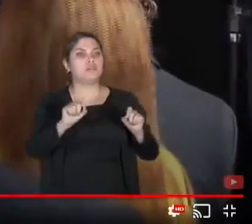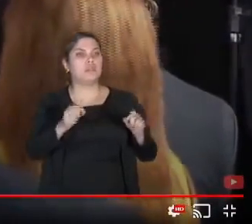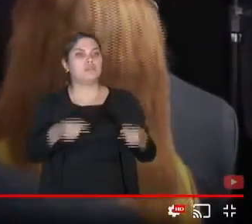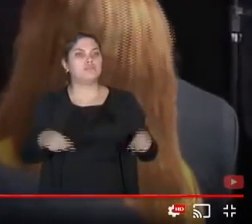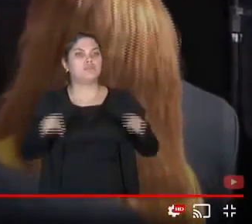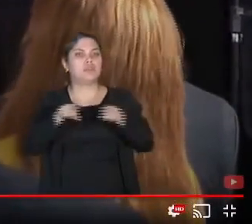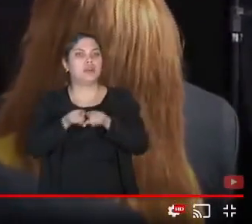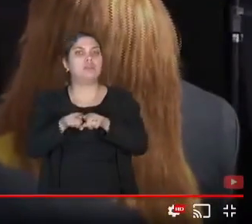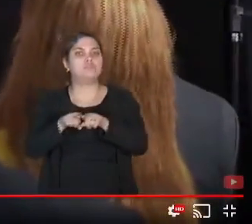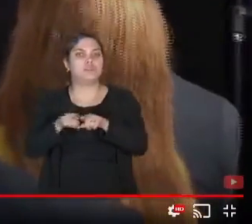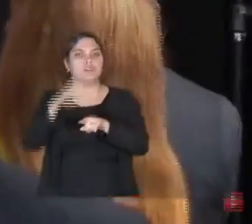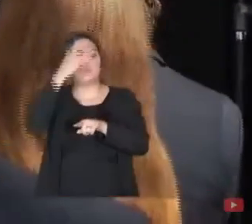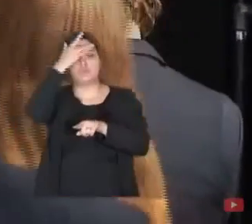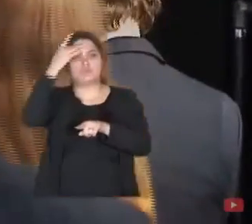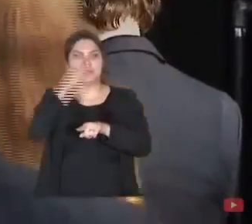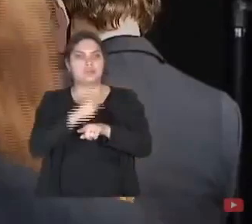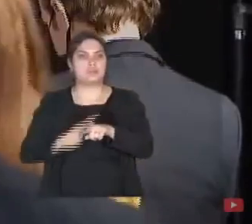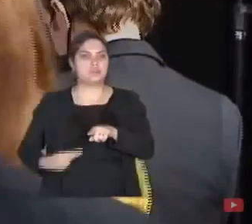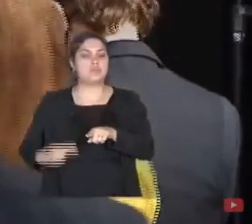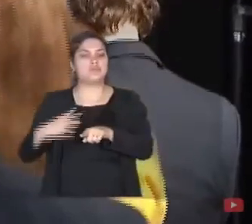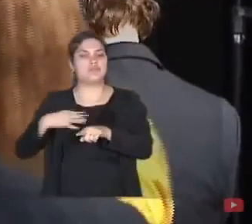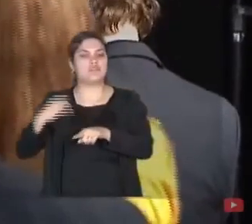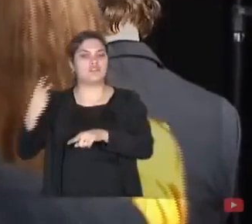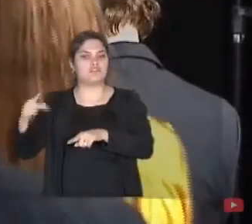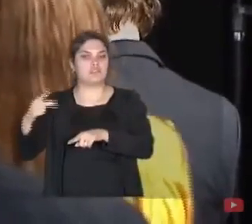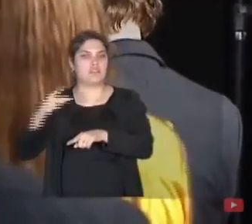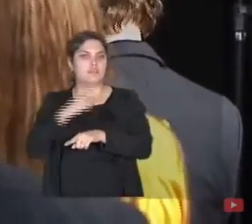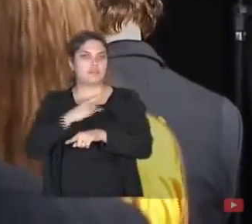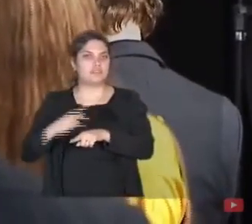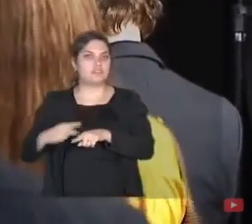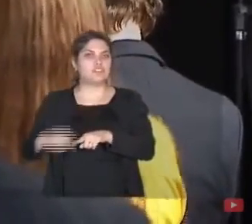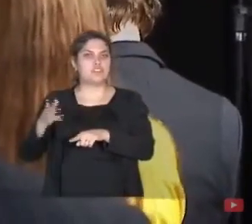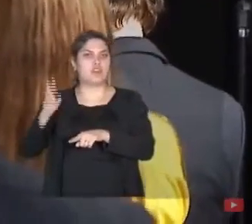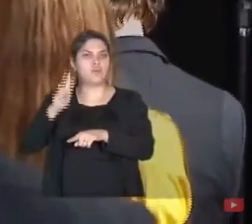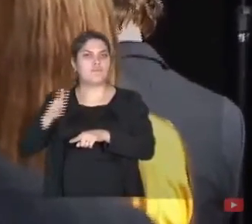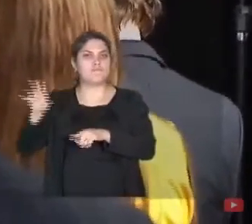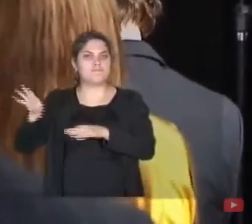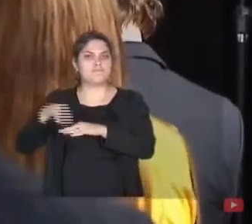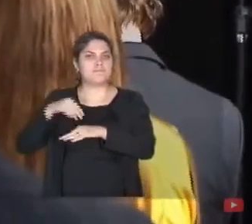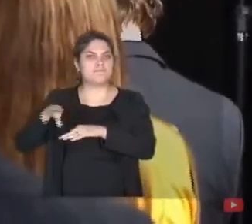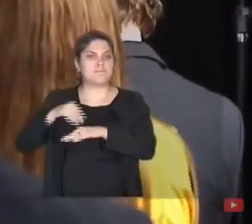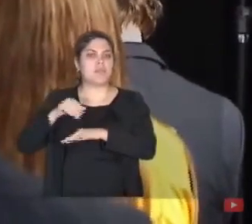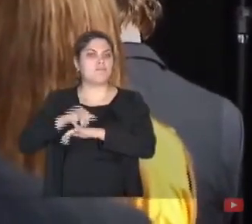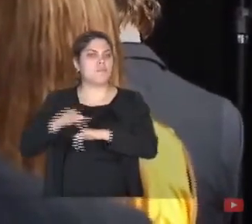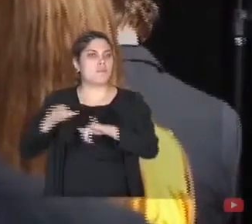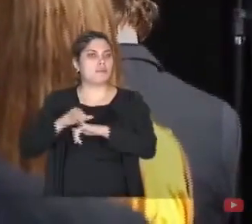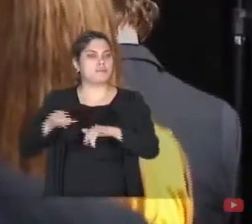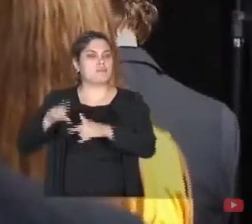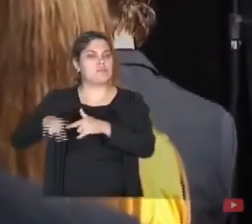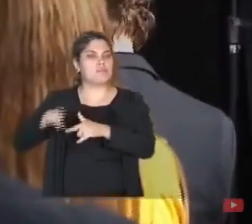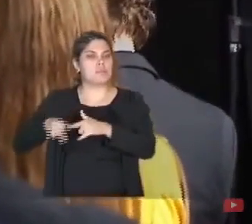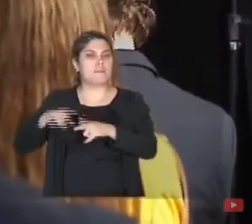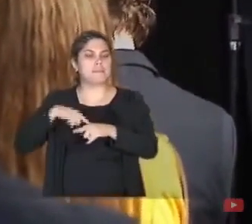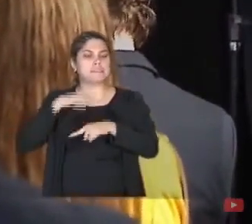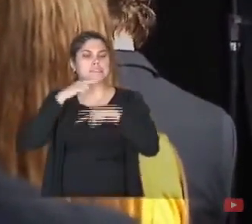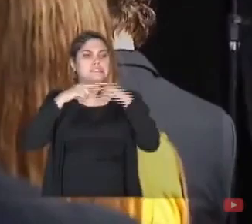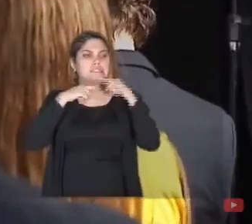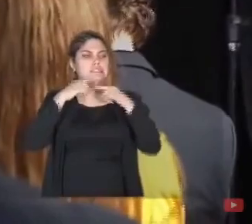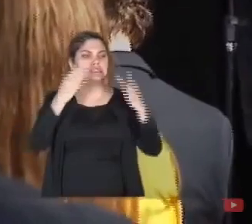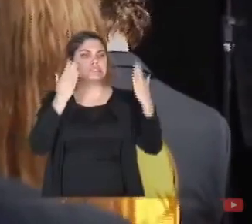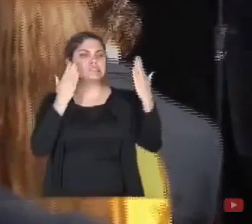do presidente, inclusive o filho dele, já usam essas informações, esses problemas, para questionar